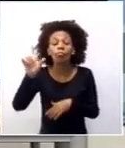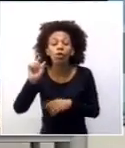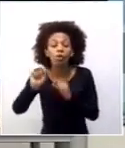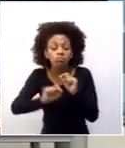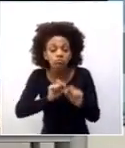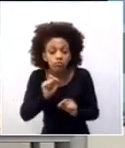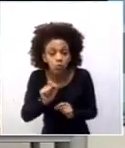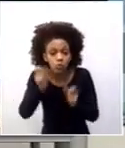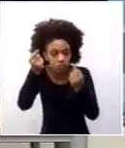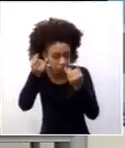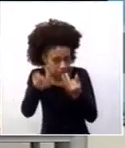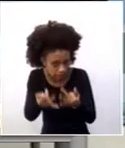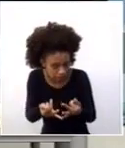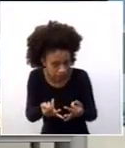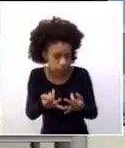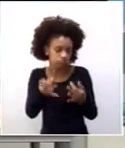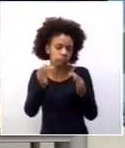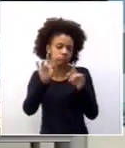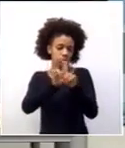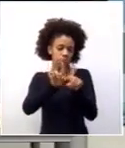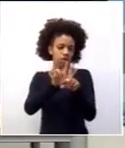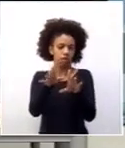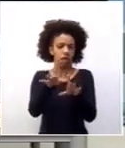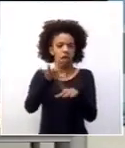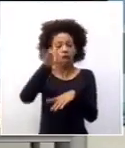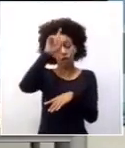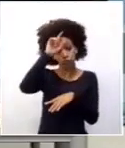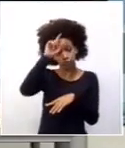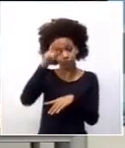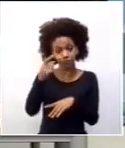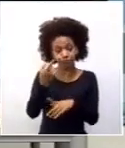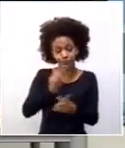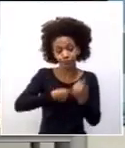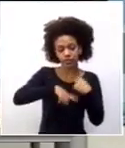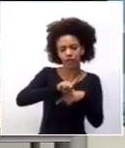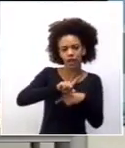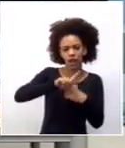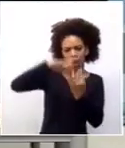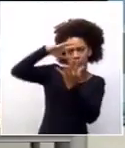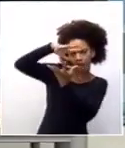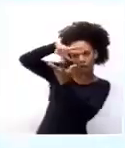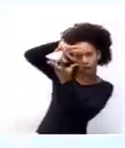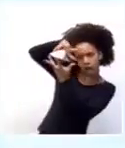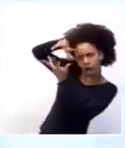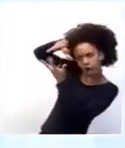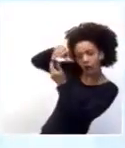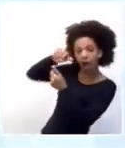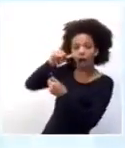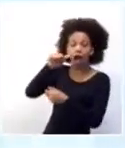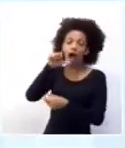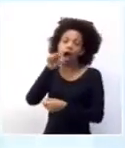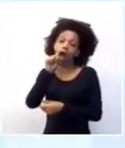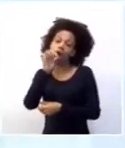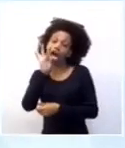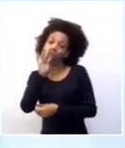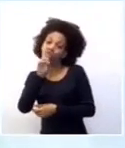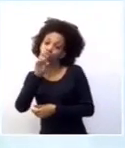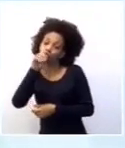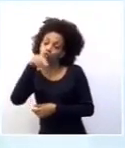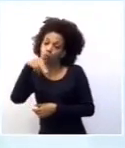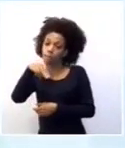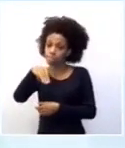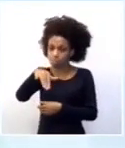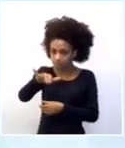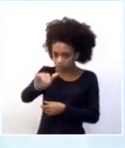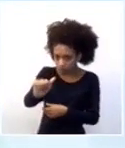ser bem desenvolvidas pelos egípcios, a questão da astronomia, tá? Astronomia é um ponto importante e